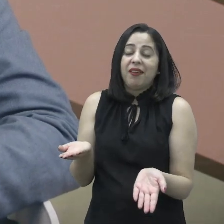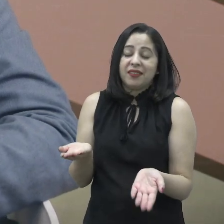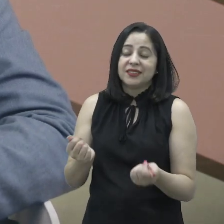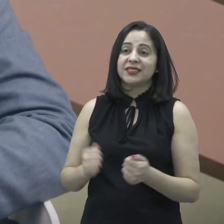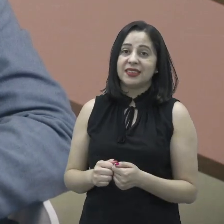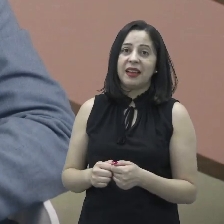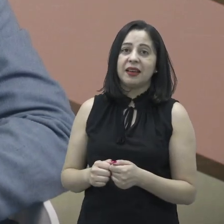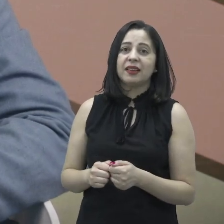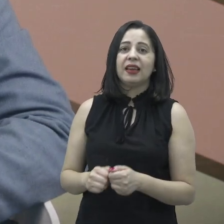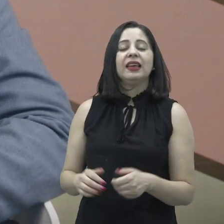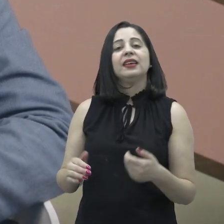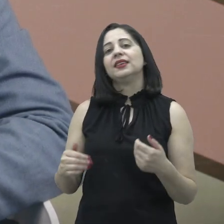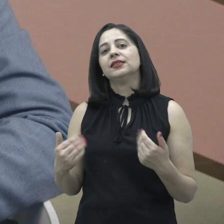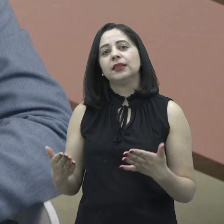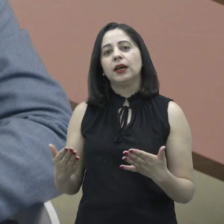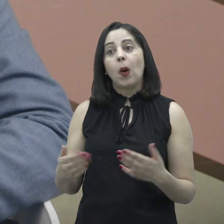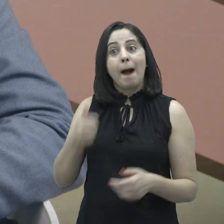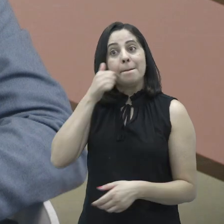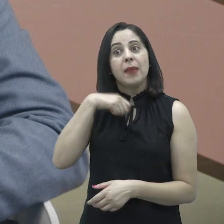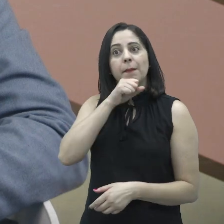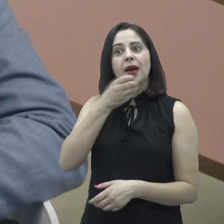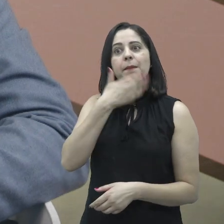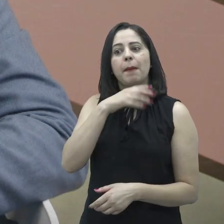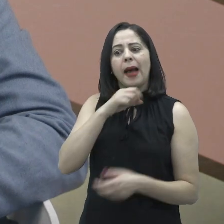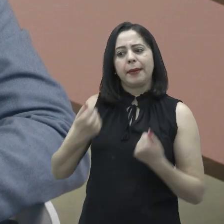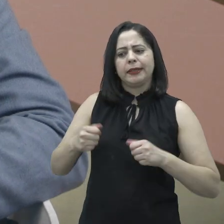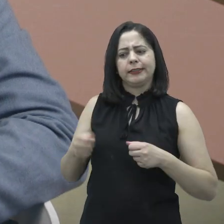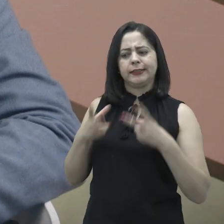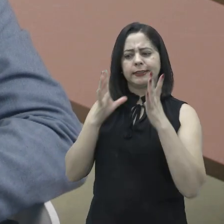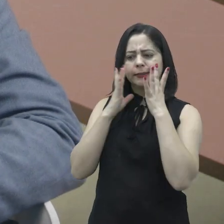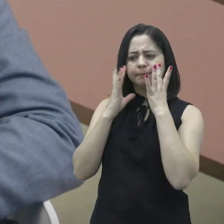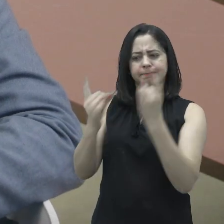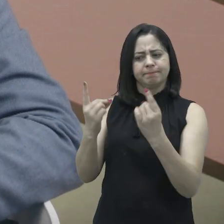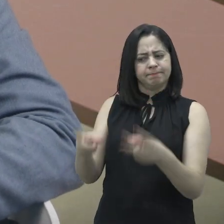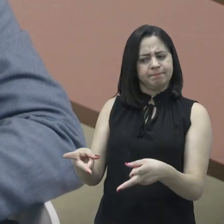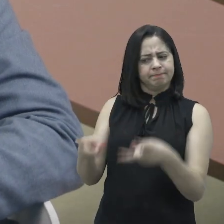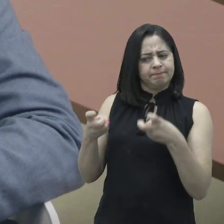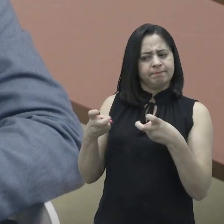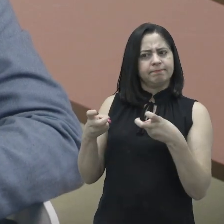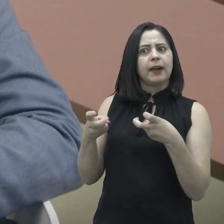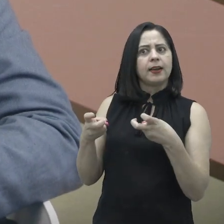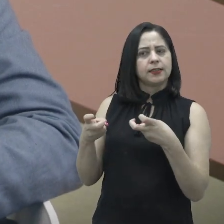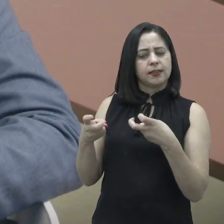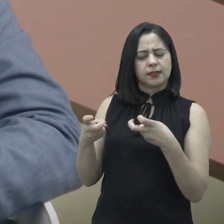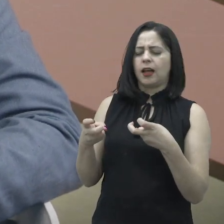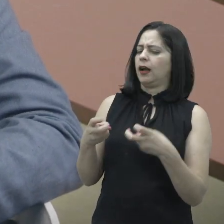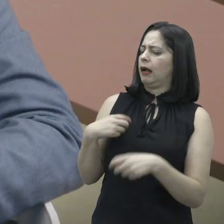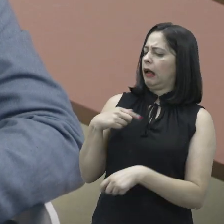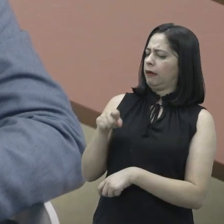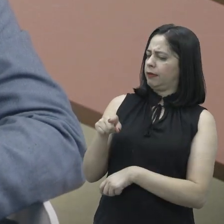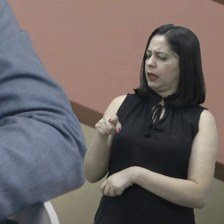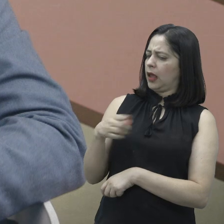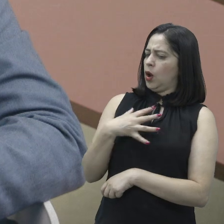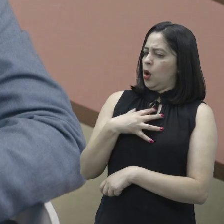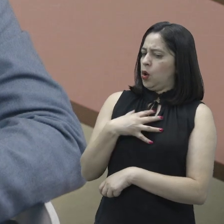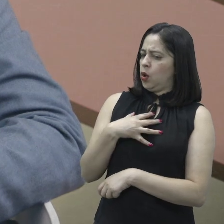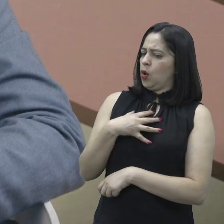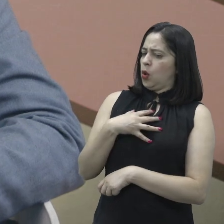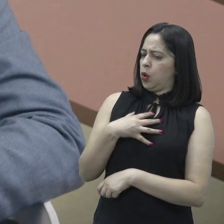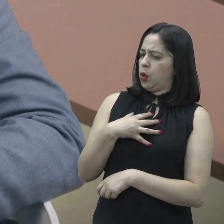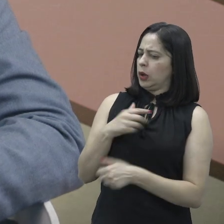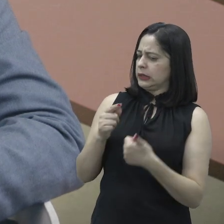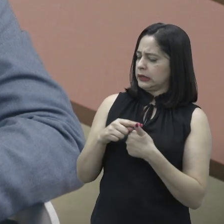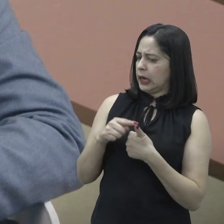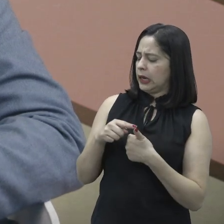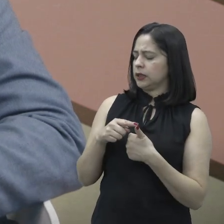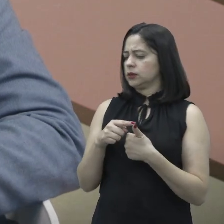está sentindo, então você tem que ter aquela sensação de pai e mãe mesmo, de estar ali perto, ver se a criancinha tem dificuldade de respiração, está fazendo muito